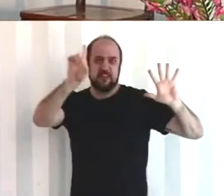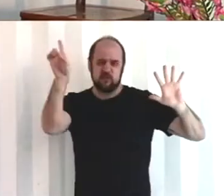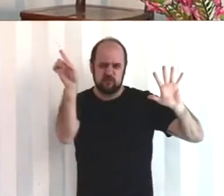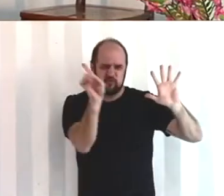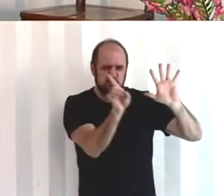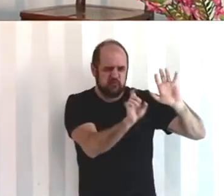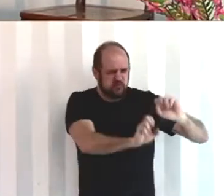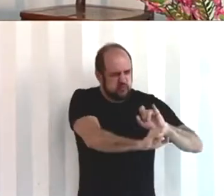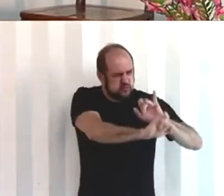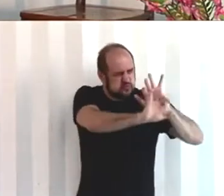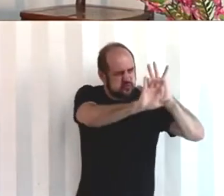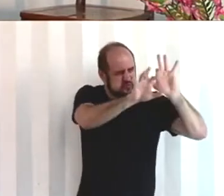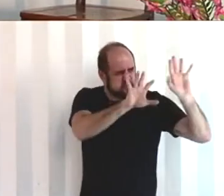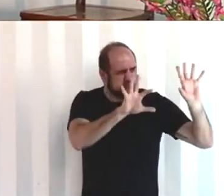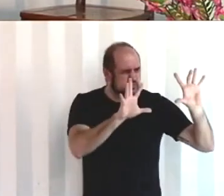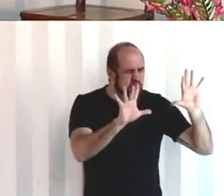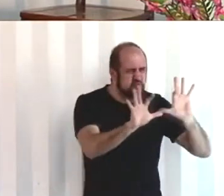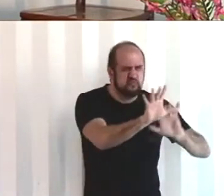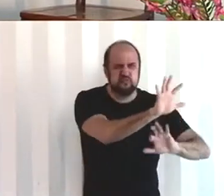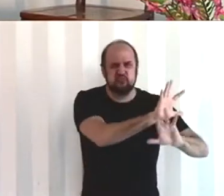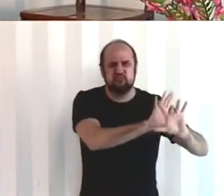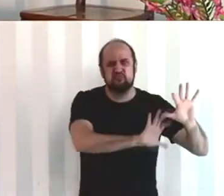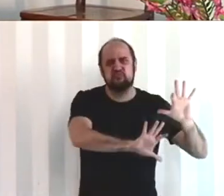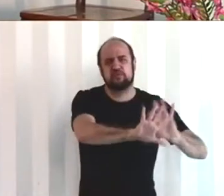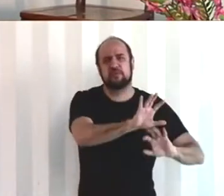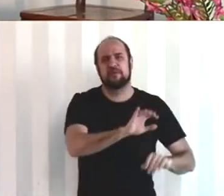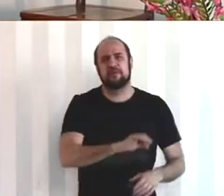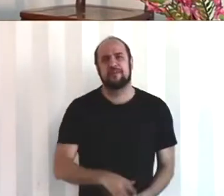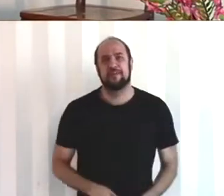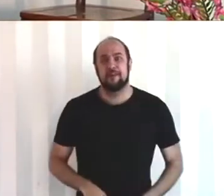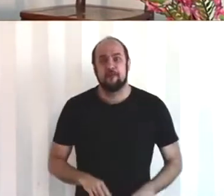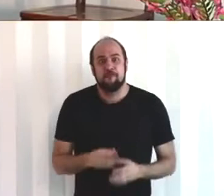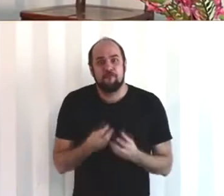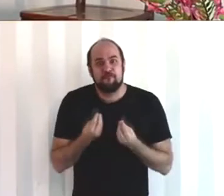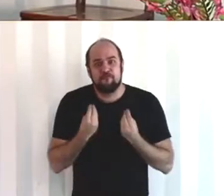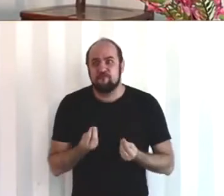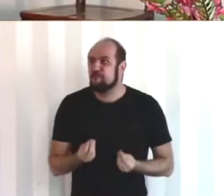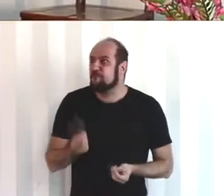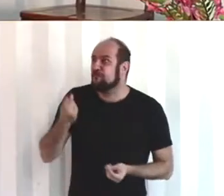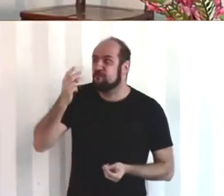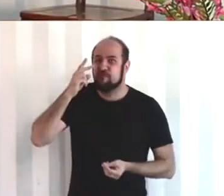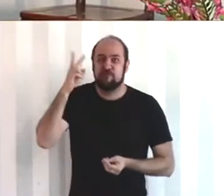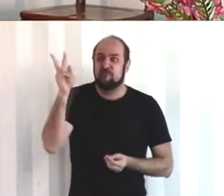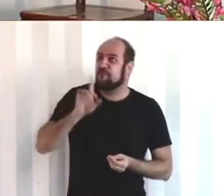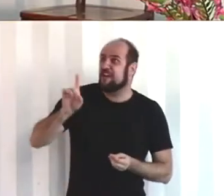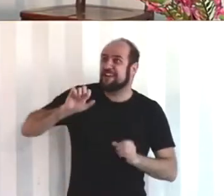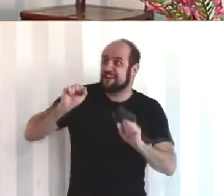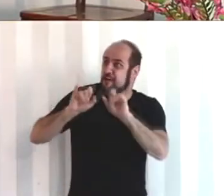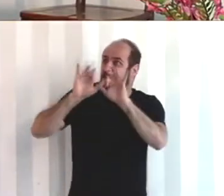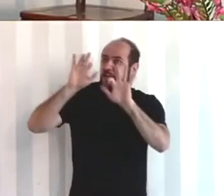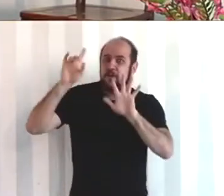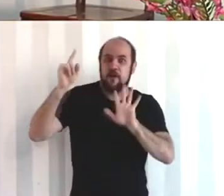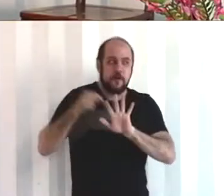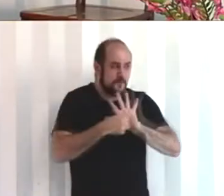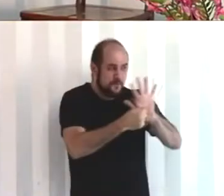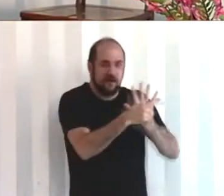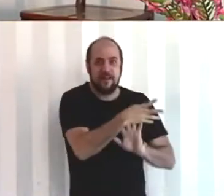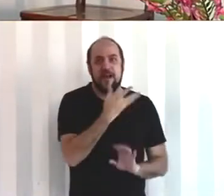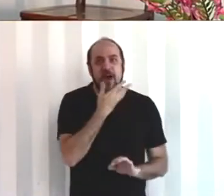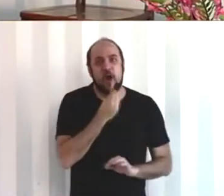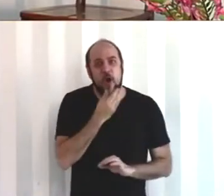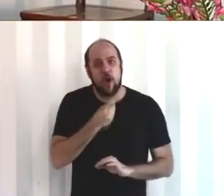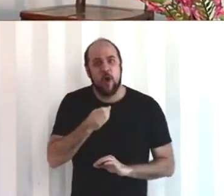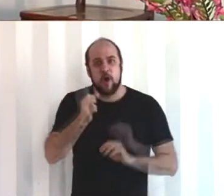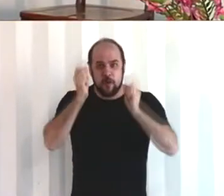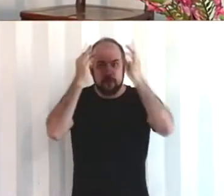Irmão, nós vemos aqui então essa manifestação gloriosa do nosso Deus. Não é o único texto, nós vemos que Moisés mesmo teve a experiência da